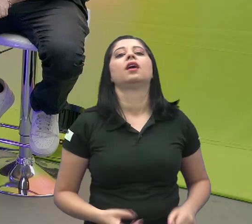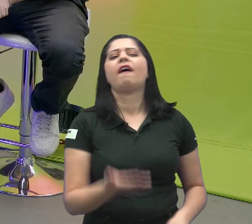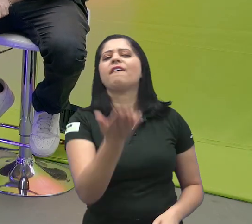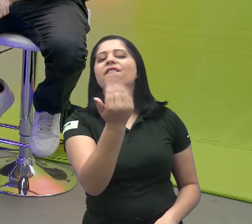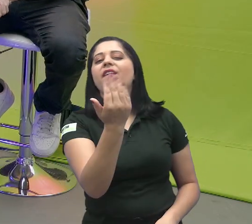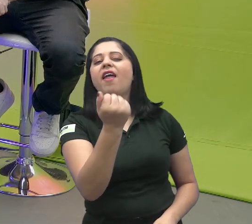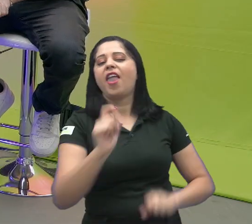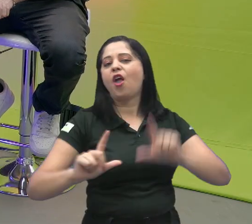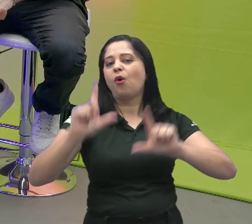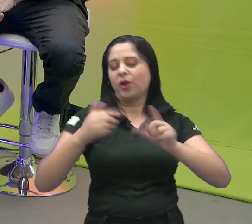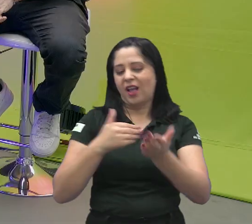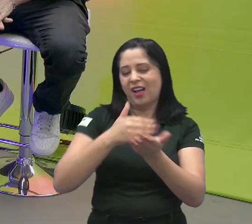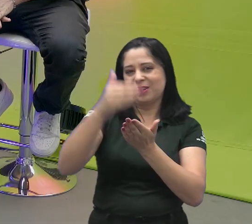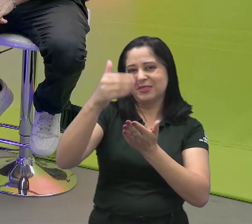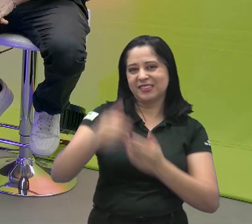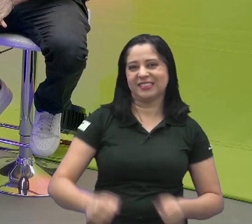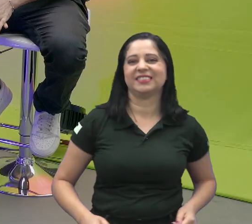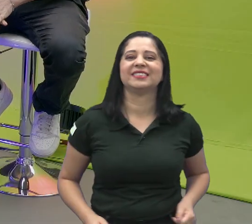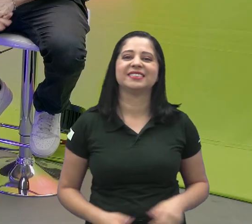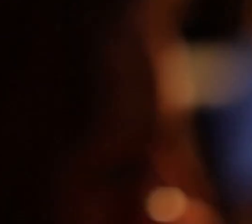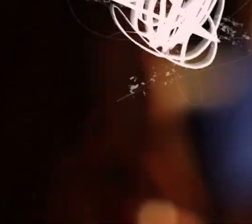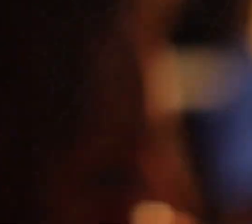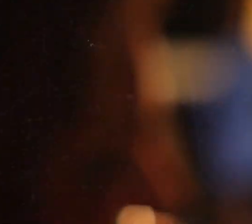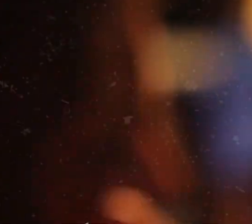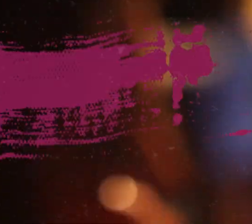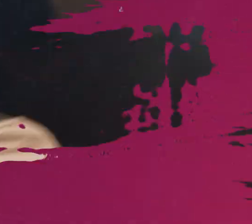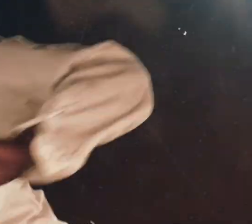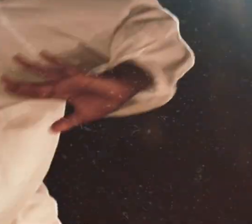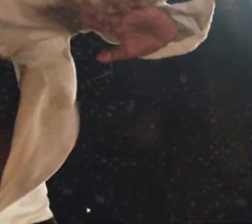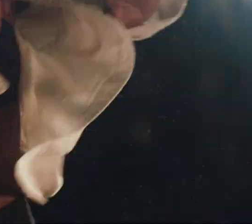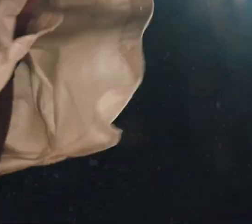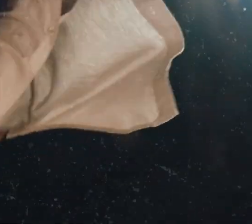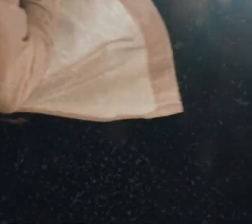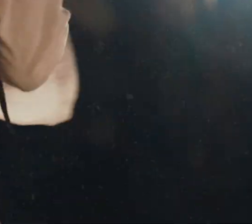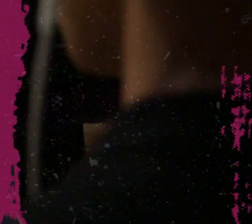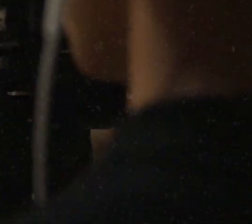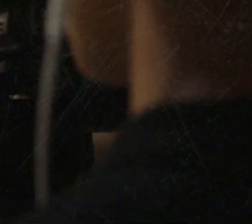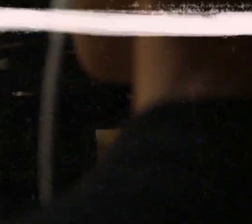Conexão Cultura tá só começando. É isso aí.